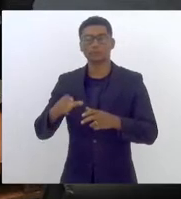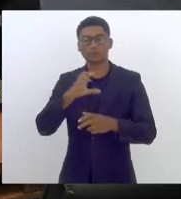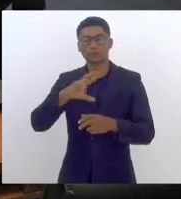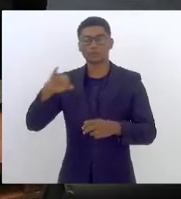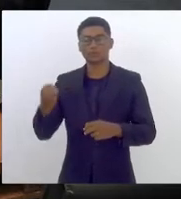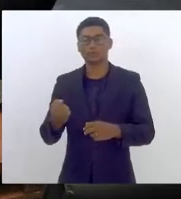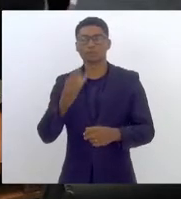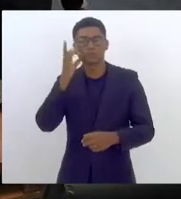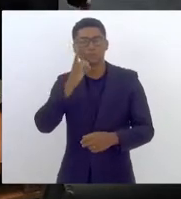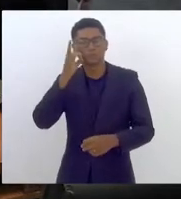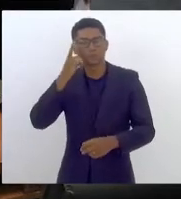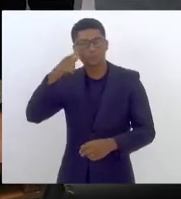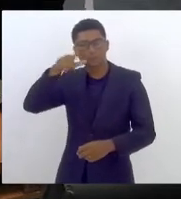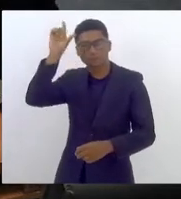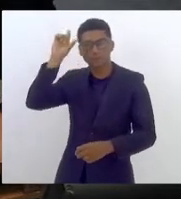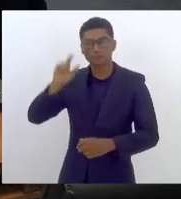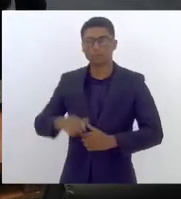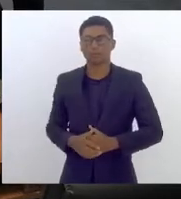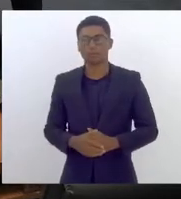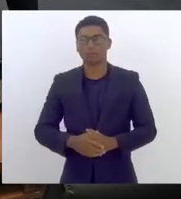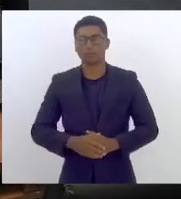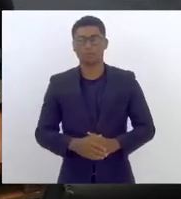Luís Paulo